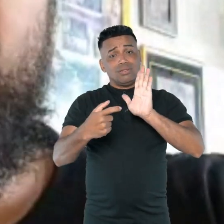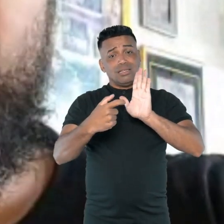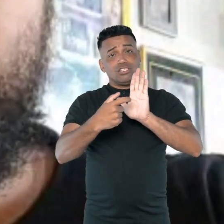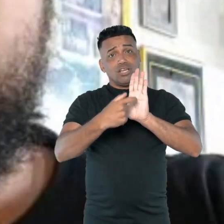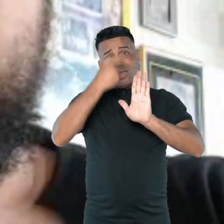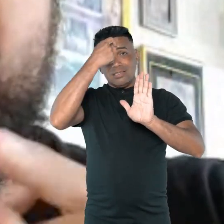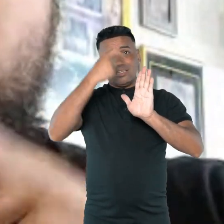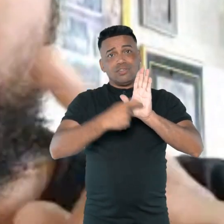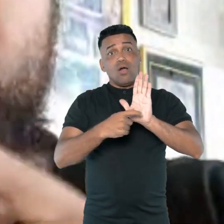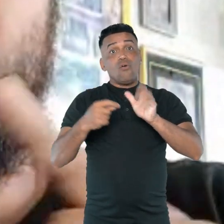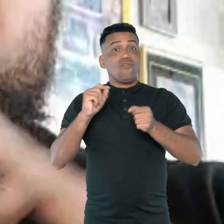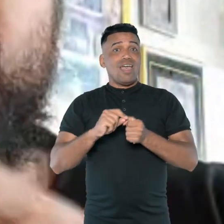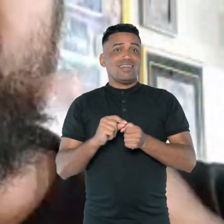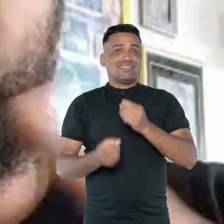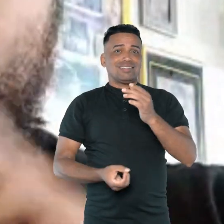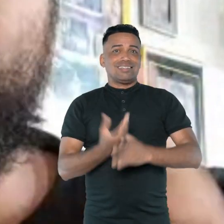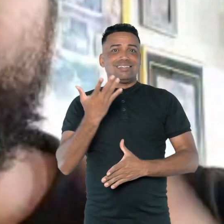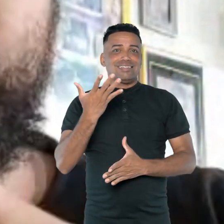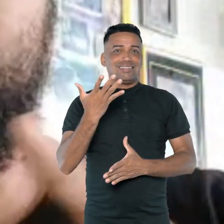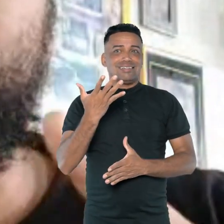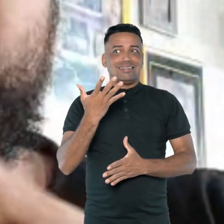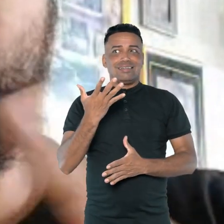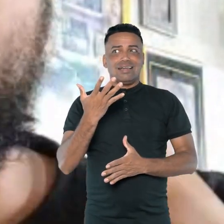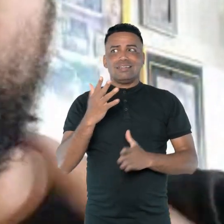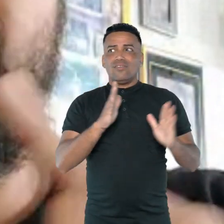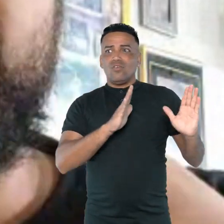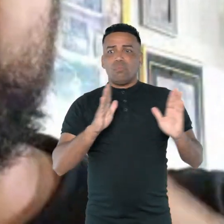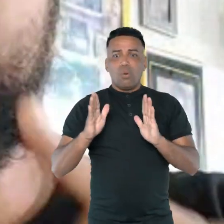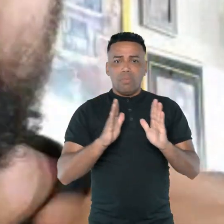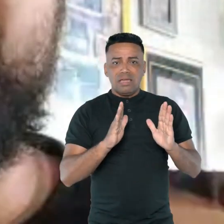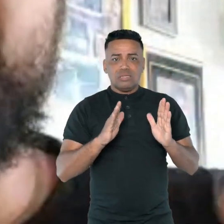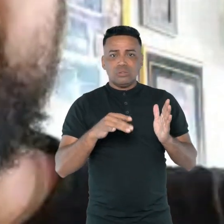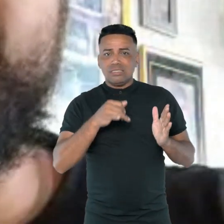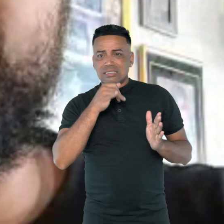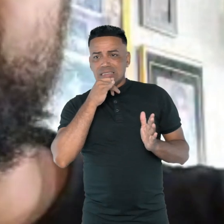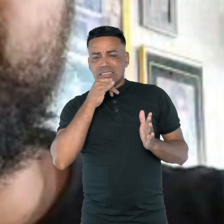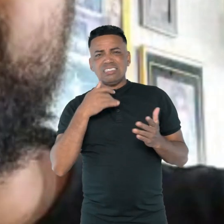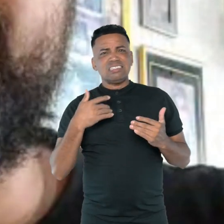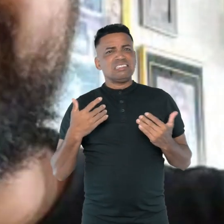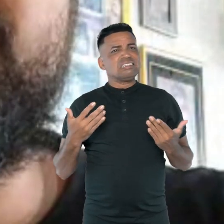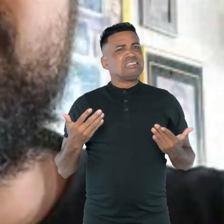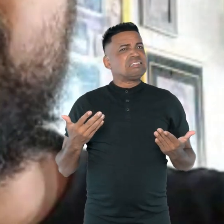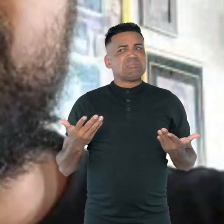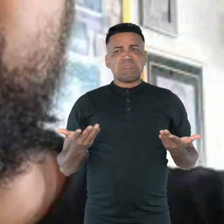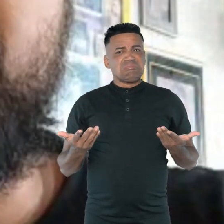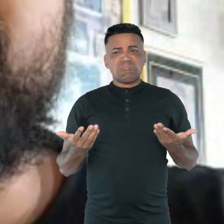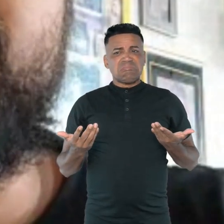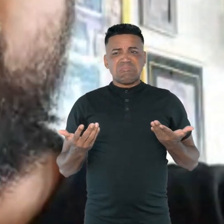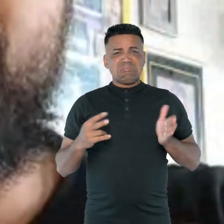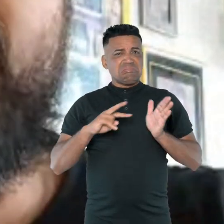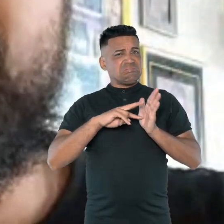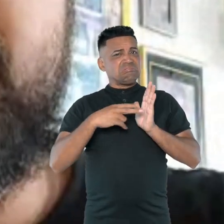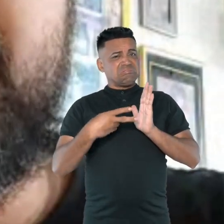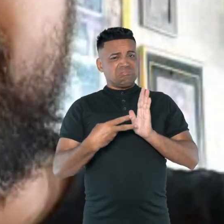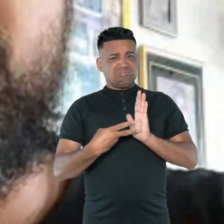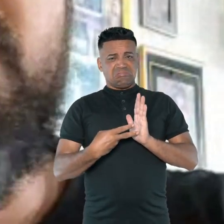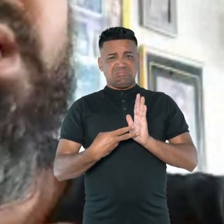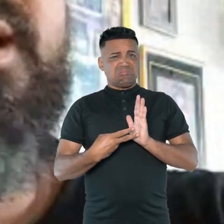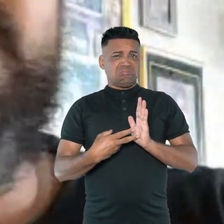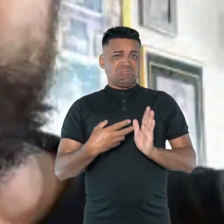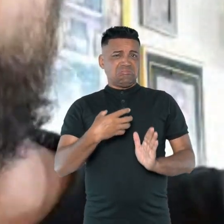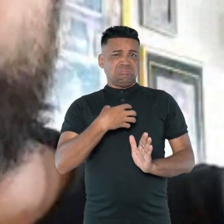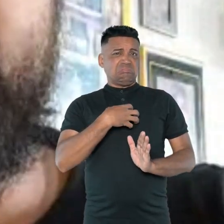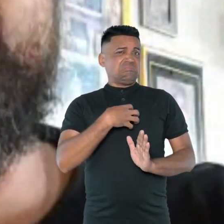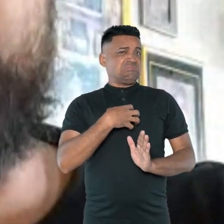inteligência artificial, porque teve um momento que o trem ficou assim, sabe, você fala, gente, mas isso daí não tem sentido, parece que foi uma máquina que